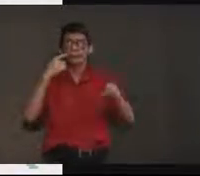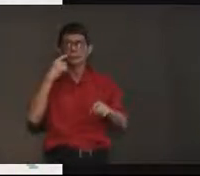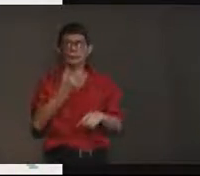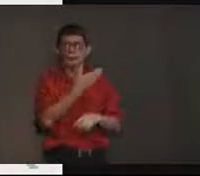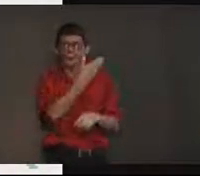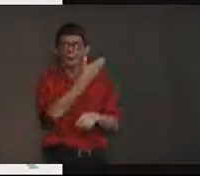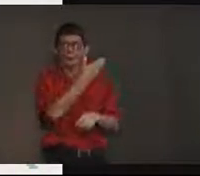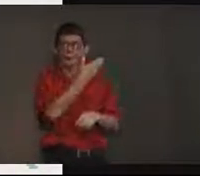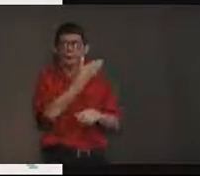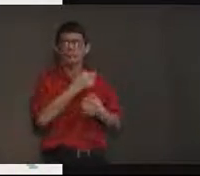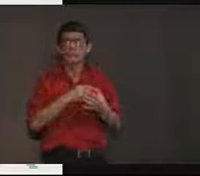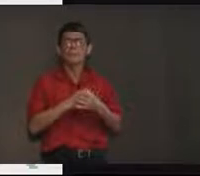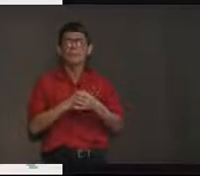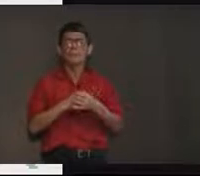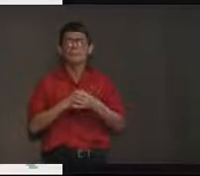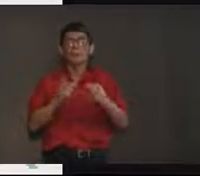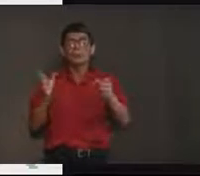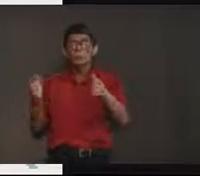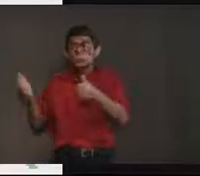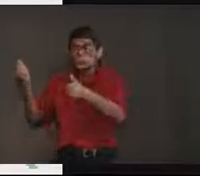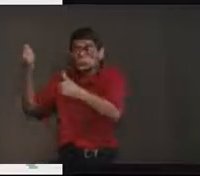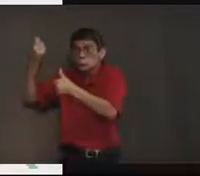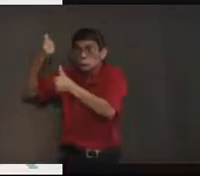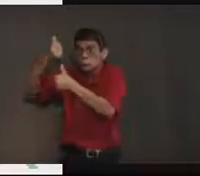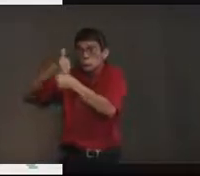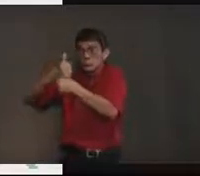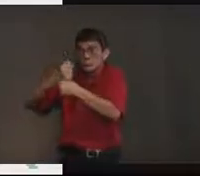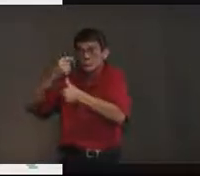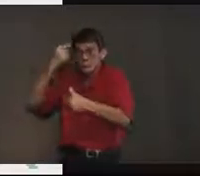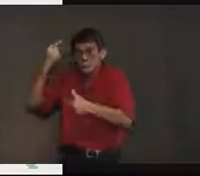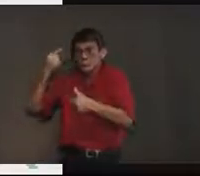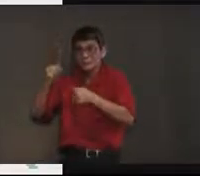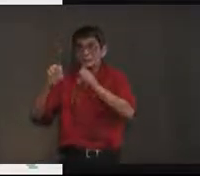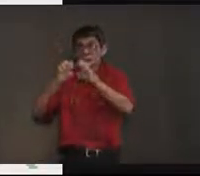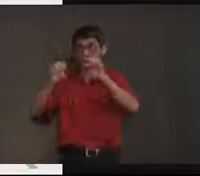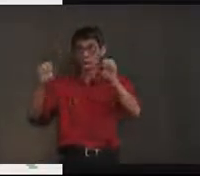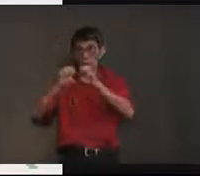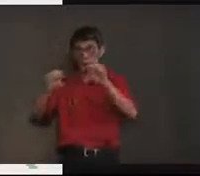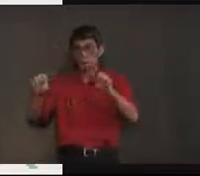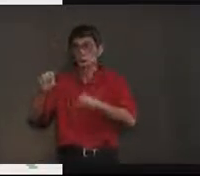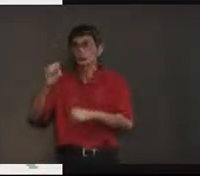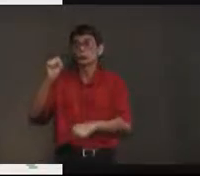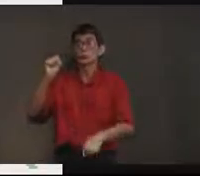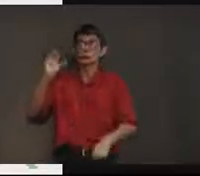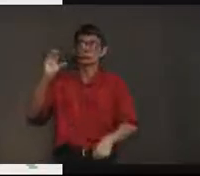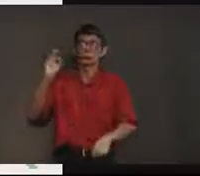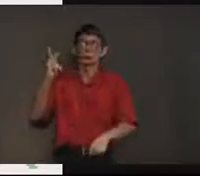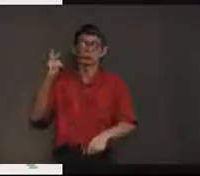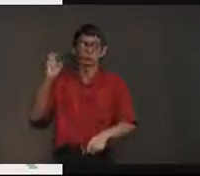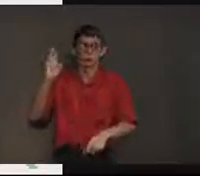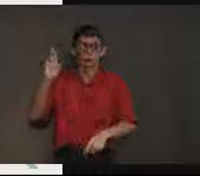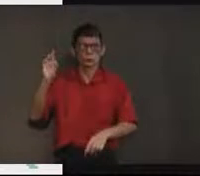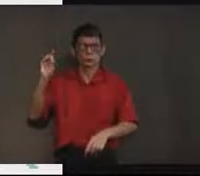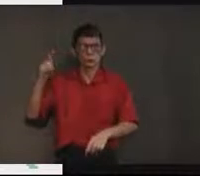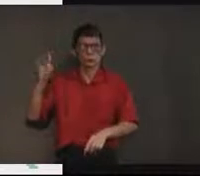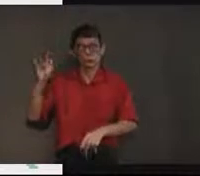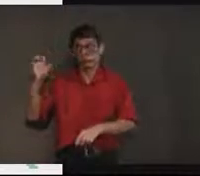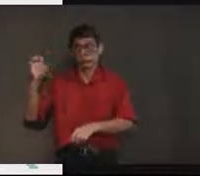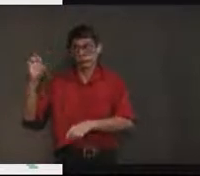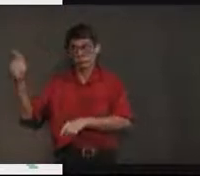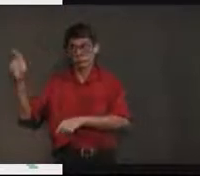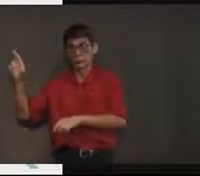parte exponencial substitui naquele sistema de cheiroso em vez de dois feixes de luz e você termina chegando no